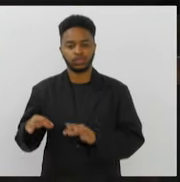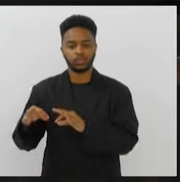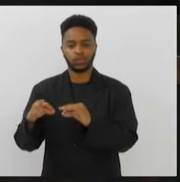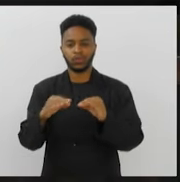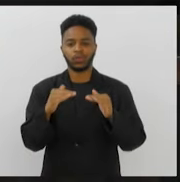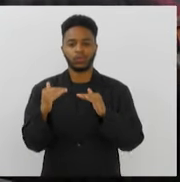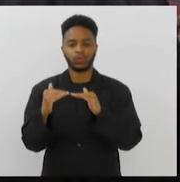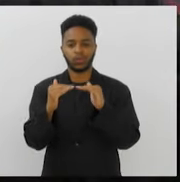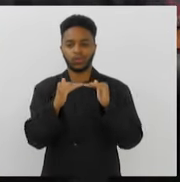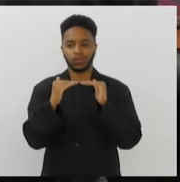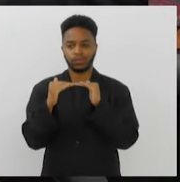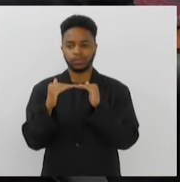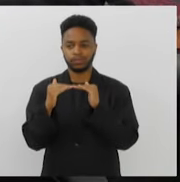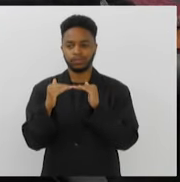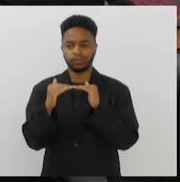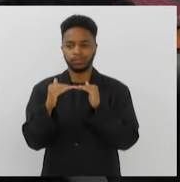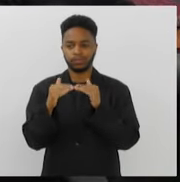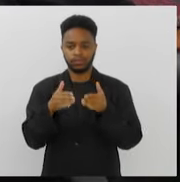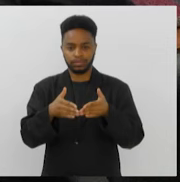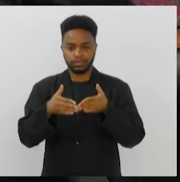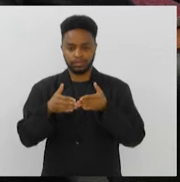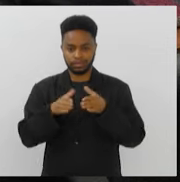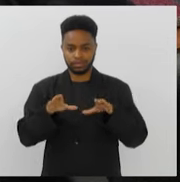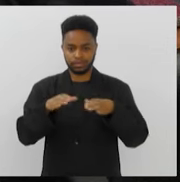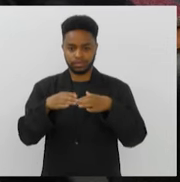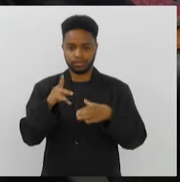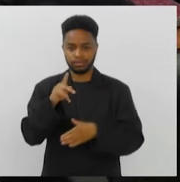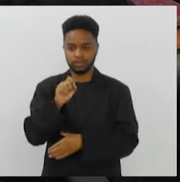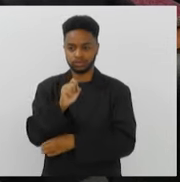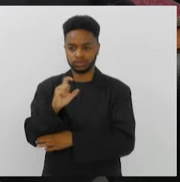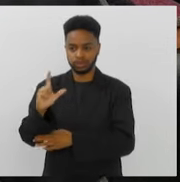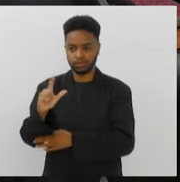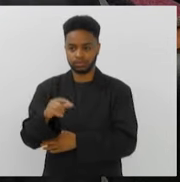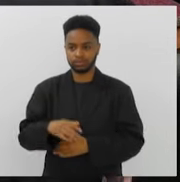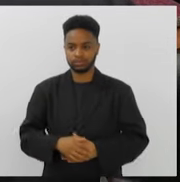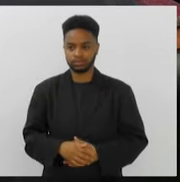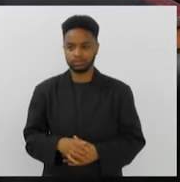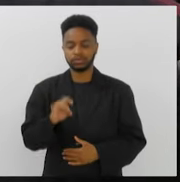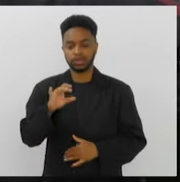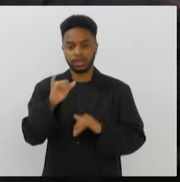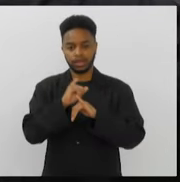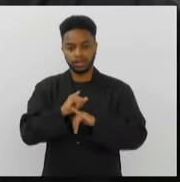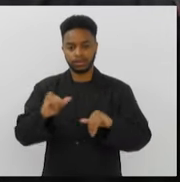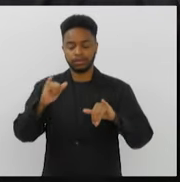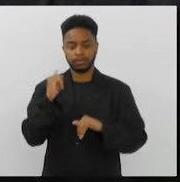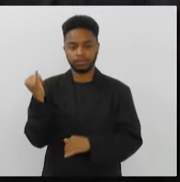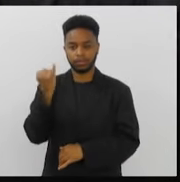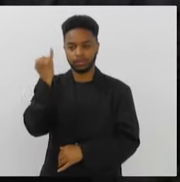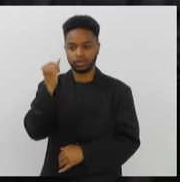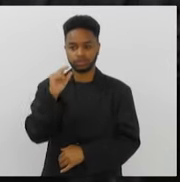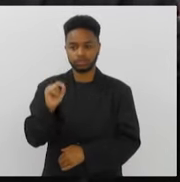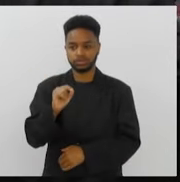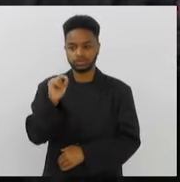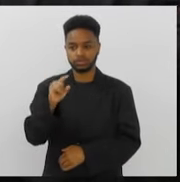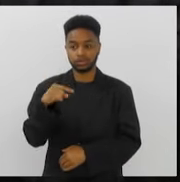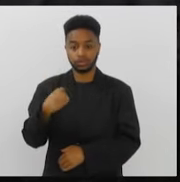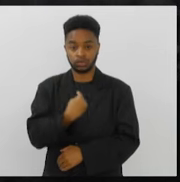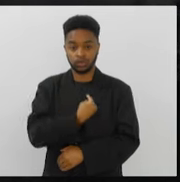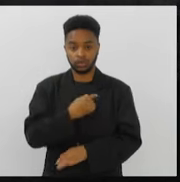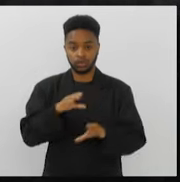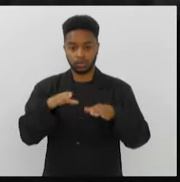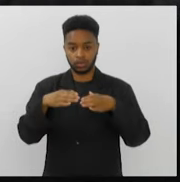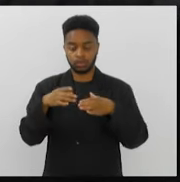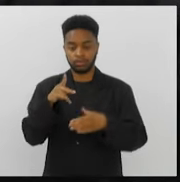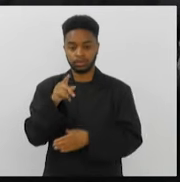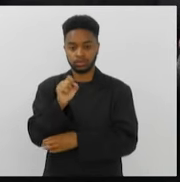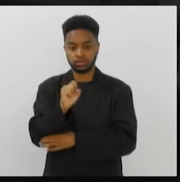Vai ser unânime. Não, com a abstenção do pessoal, senhor presidente. Só é importante dizer que nós, do pessoal, sempre